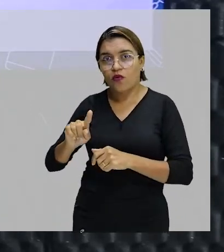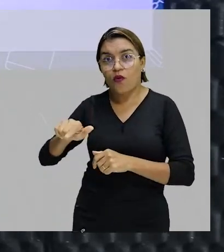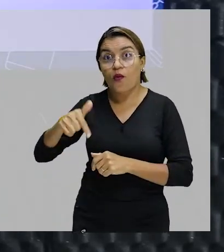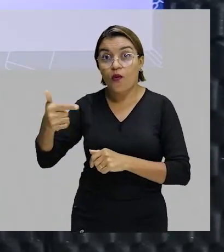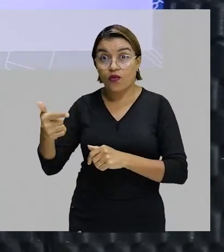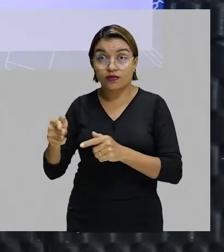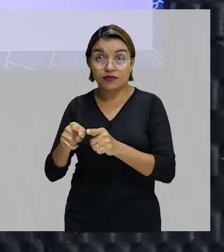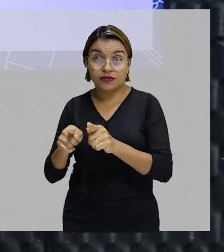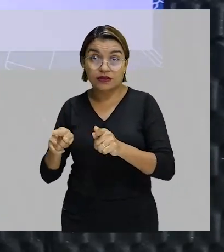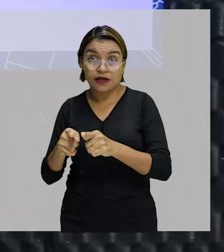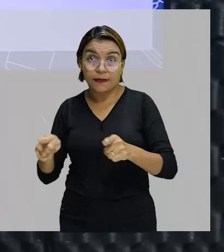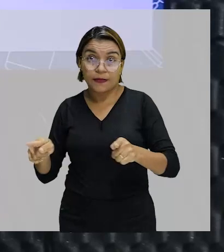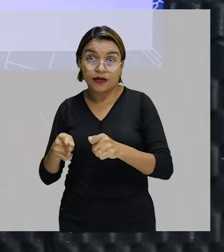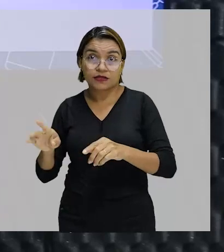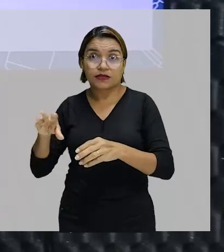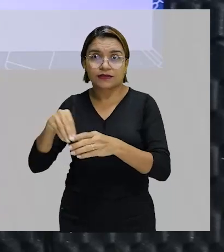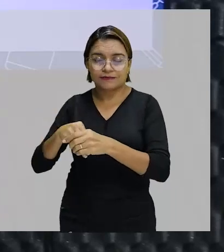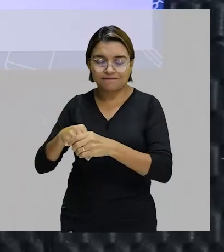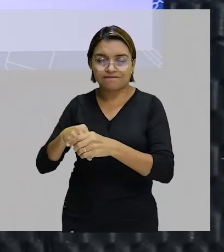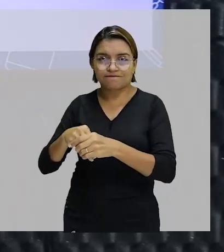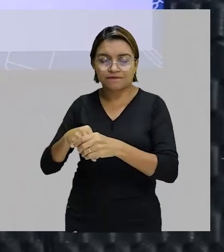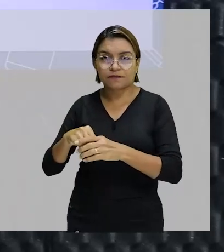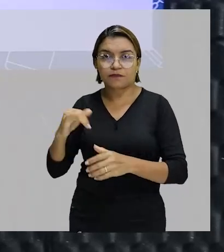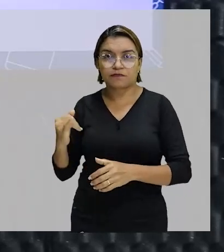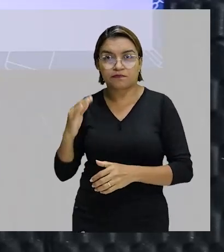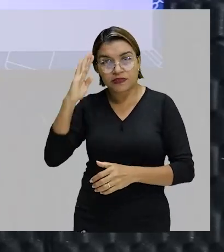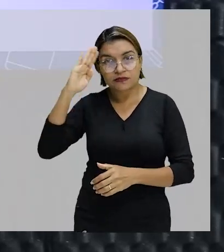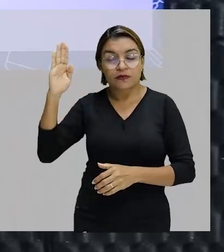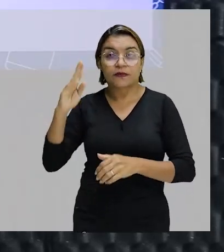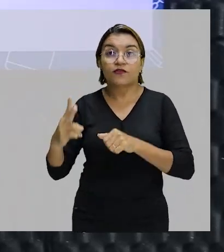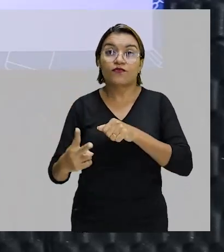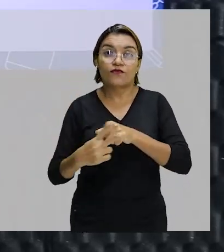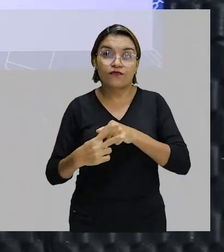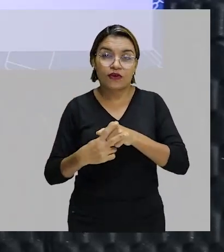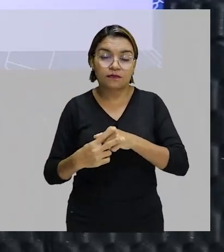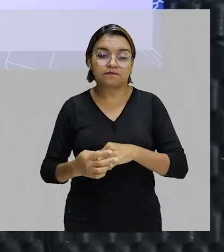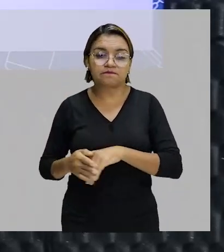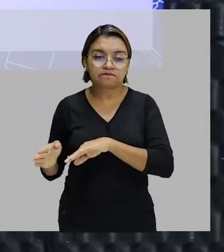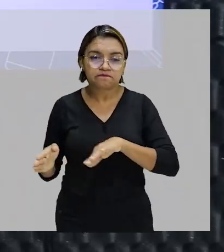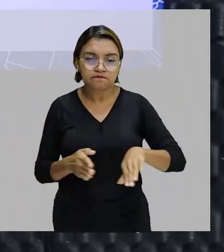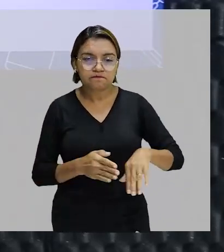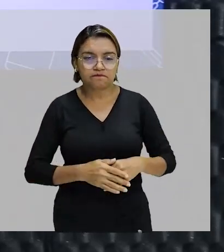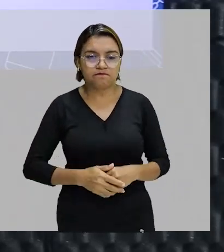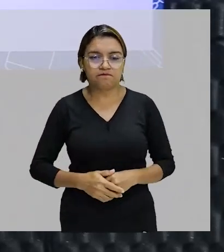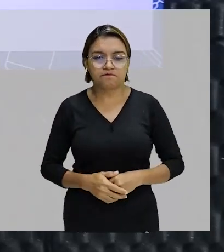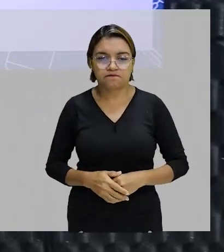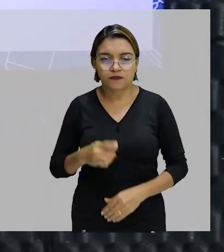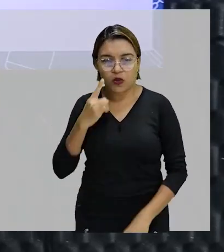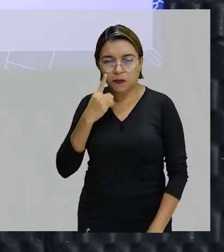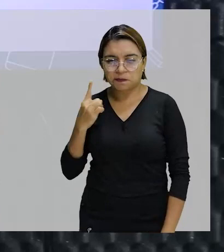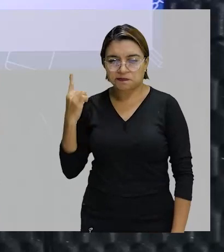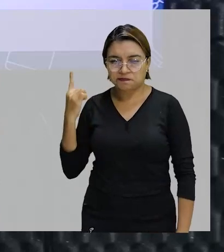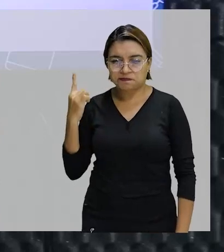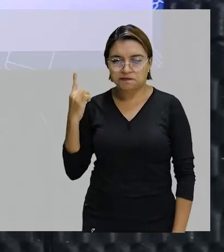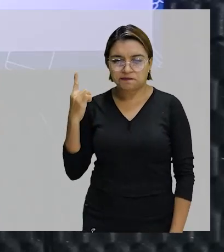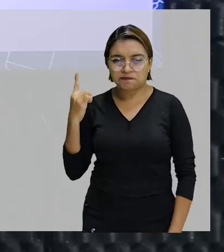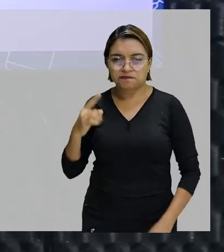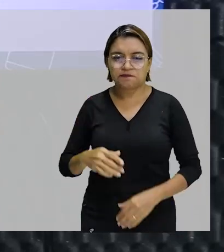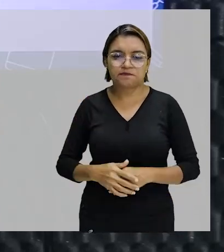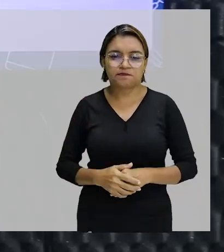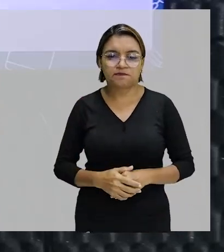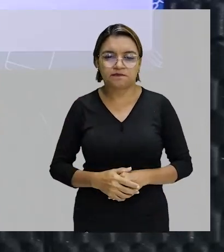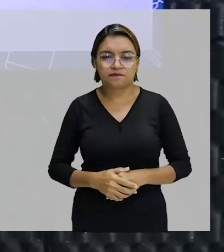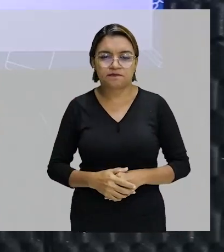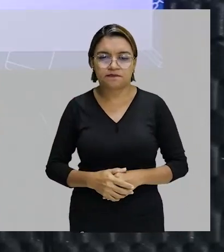gramaticais, principalmente os verbos. Bom? The adverbs may express a relations of